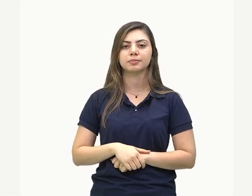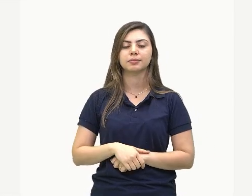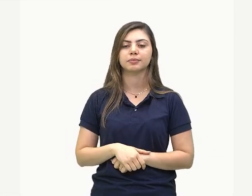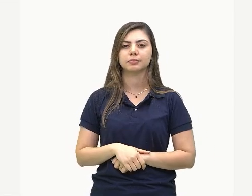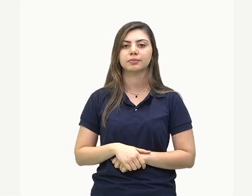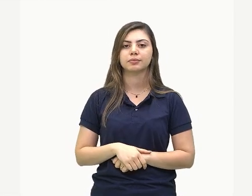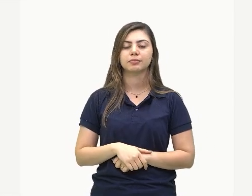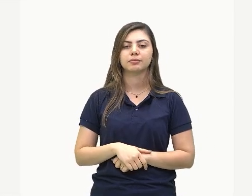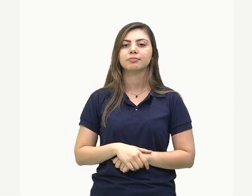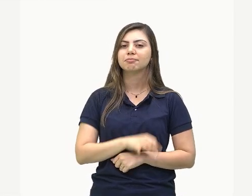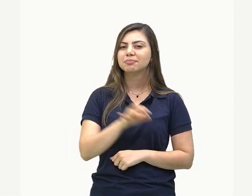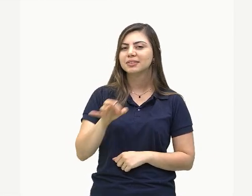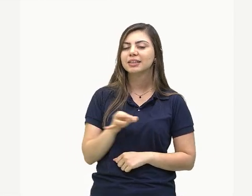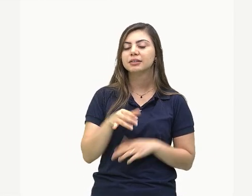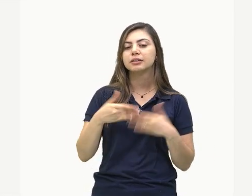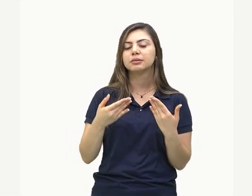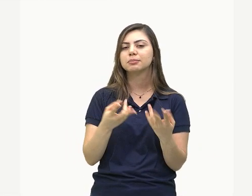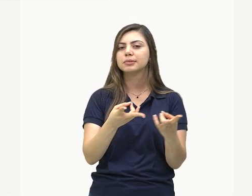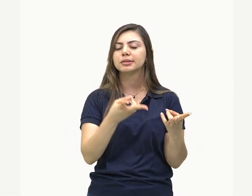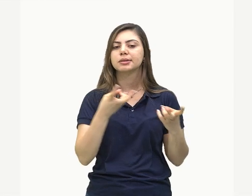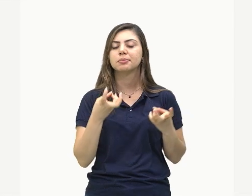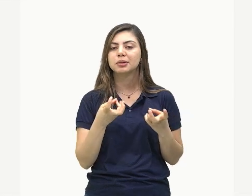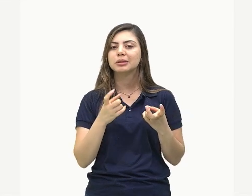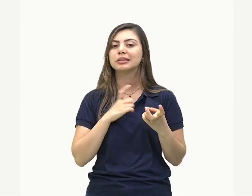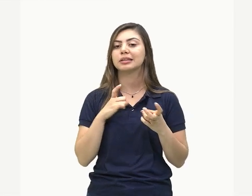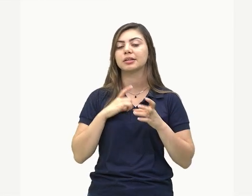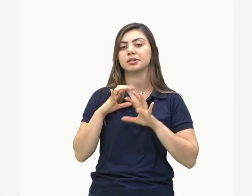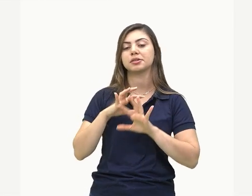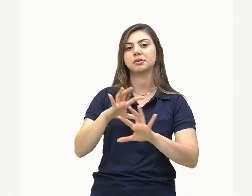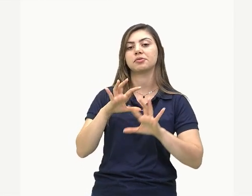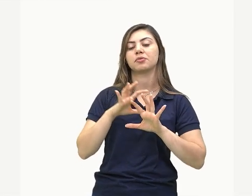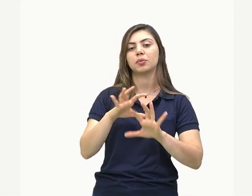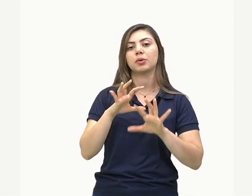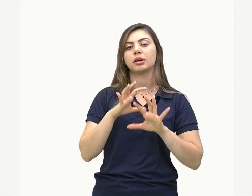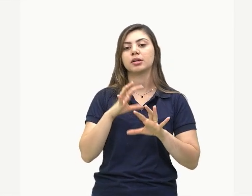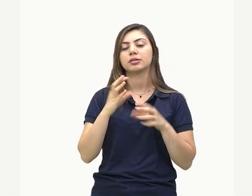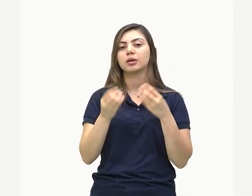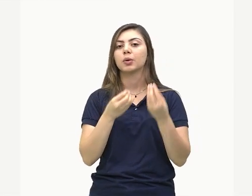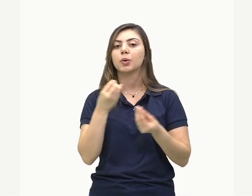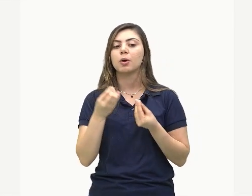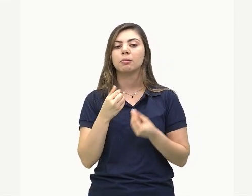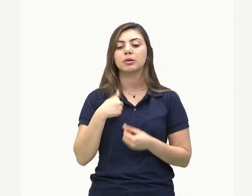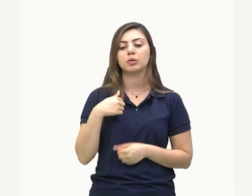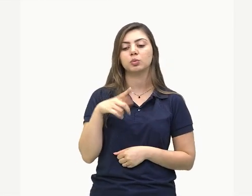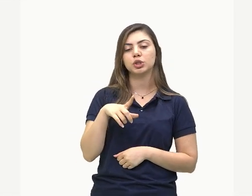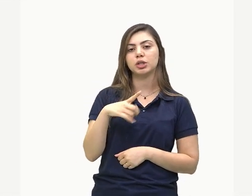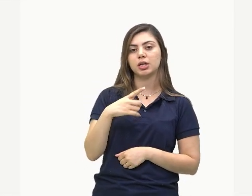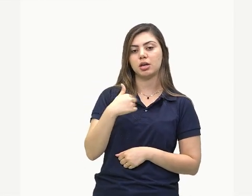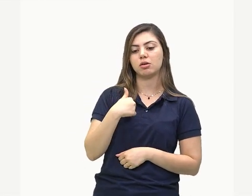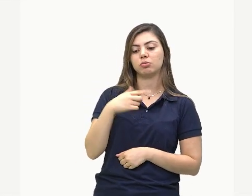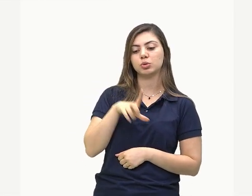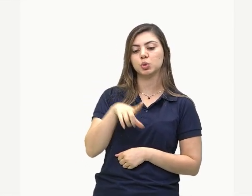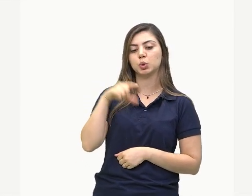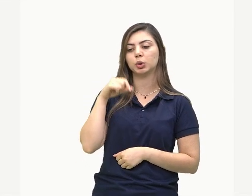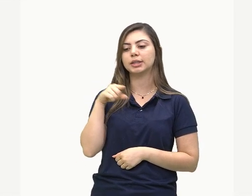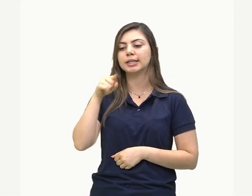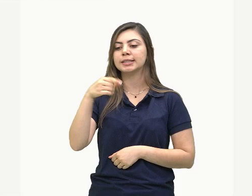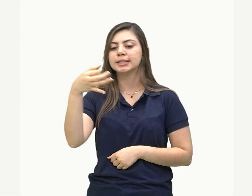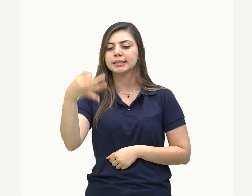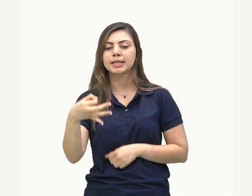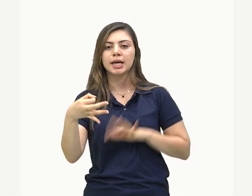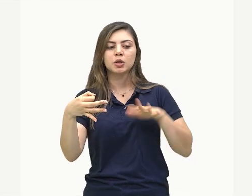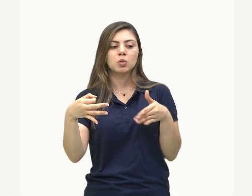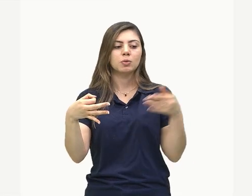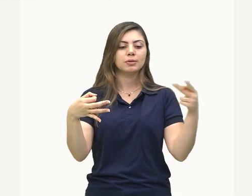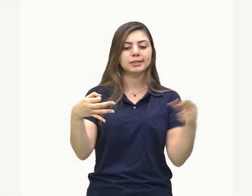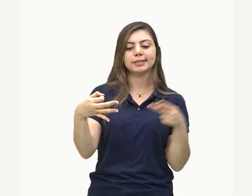Isso, de certa forma, vai influenciar entre a pessoa escolher o certo ou o errado,